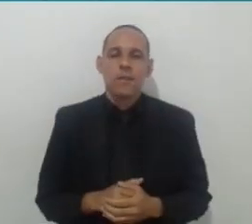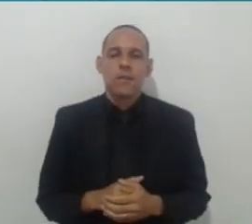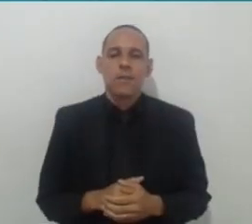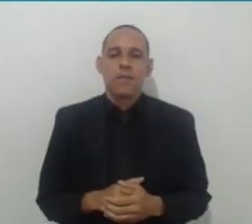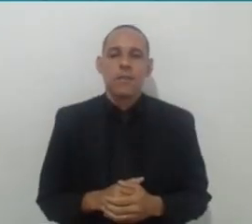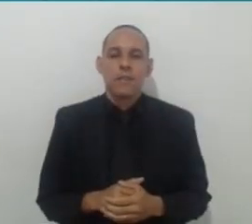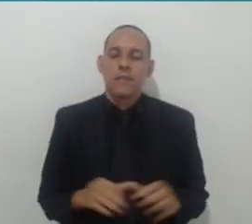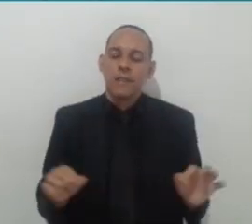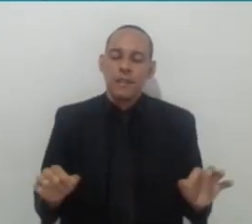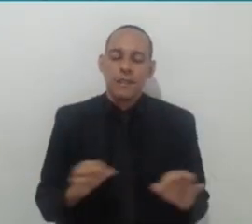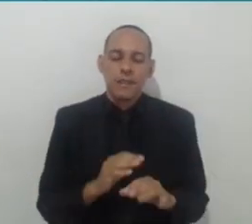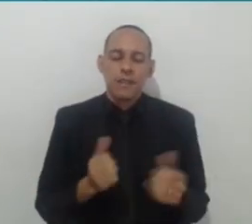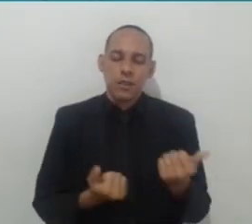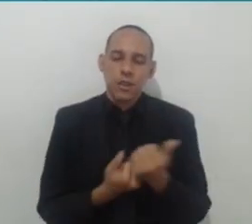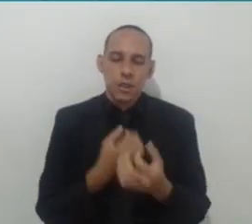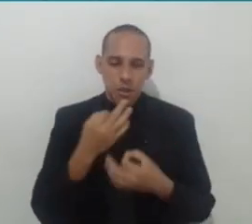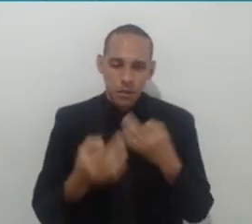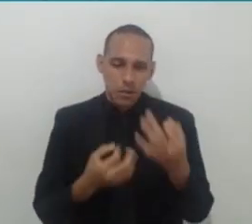Encerro aqui minha sustentação.